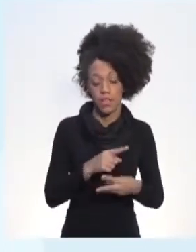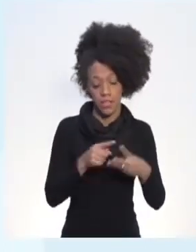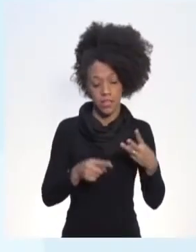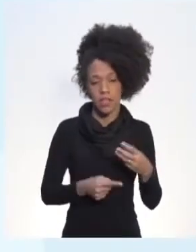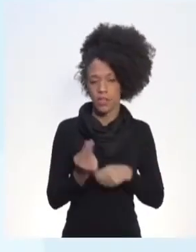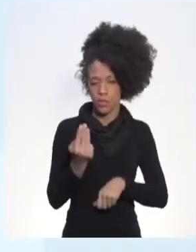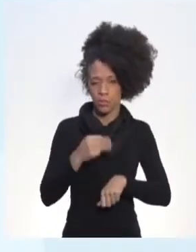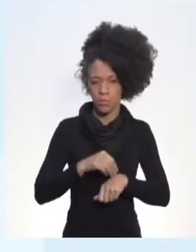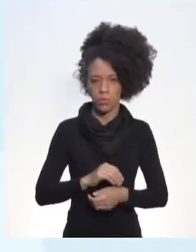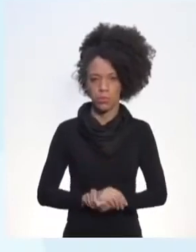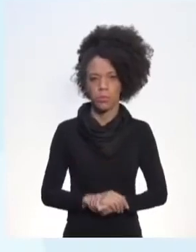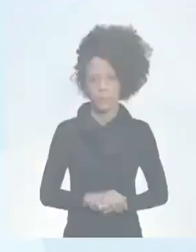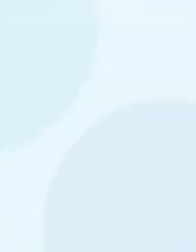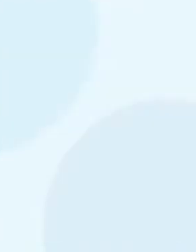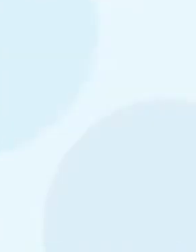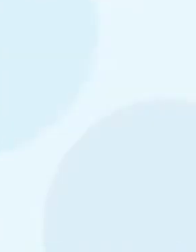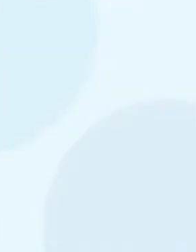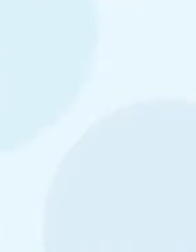2 minutos.